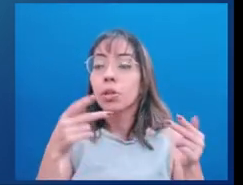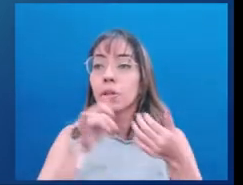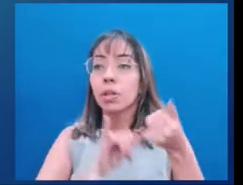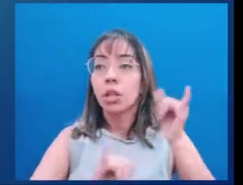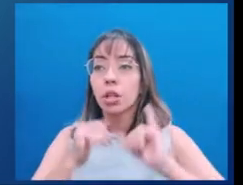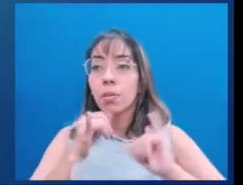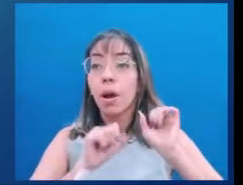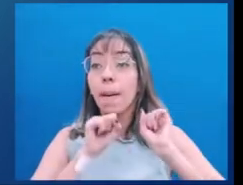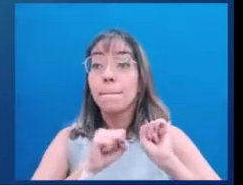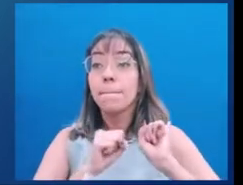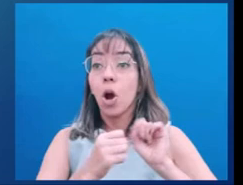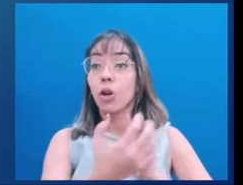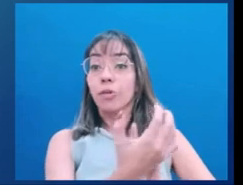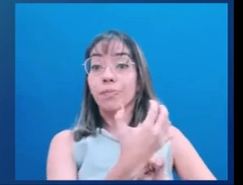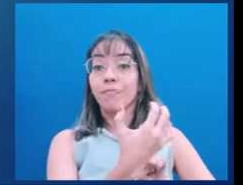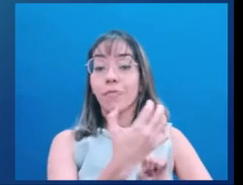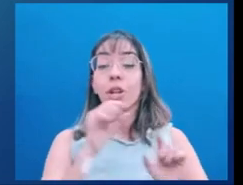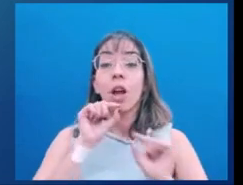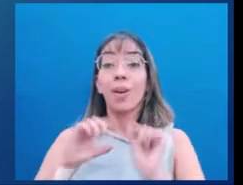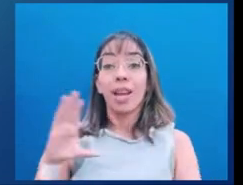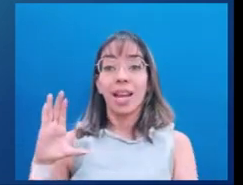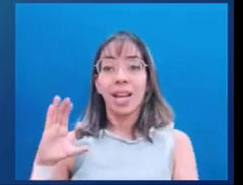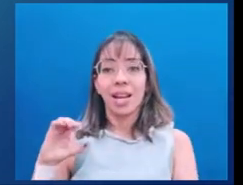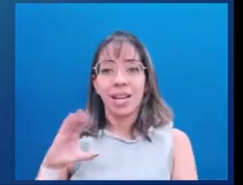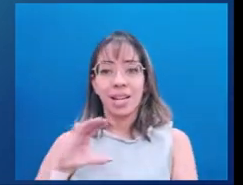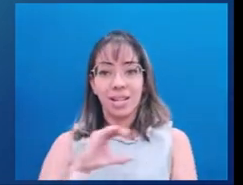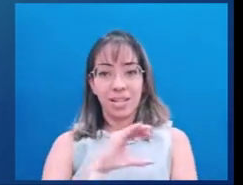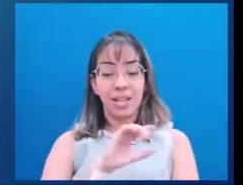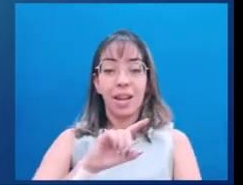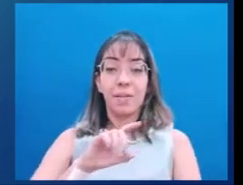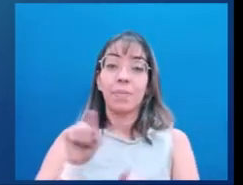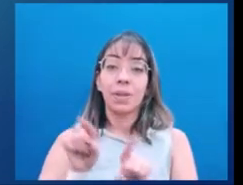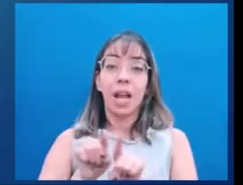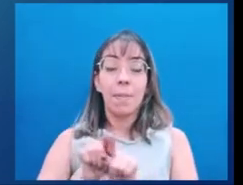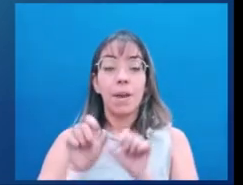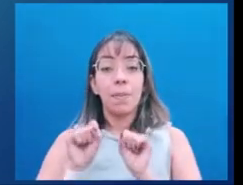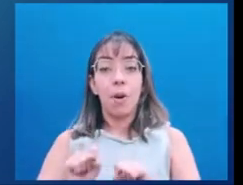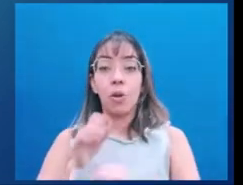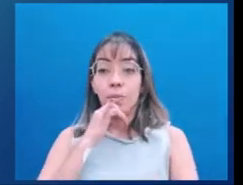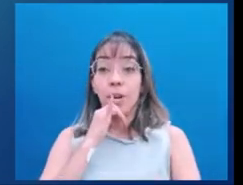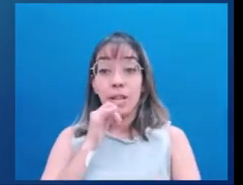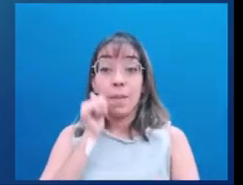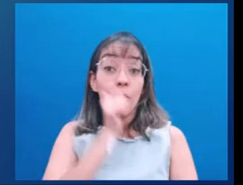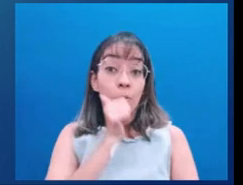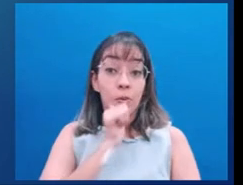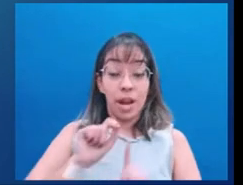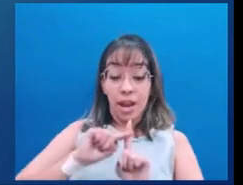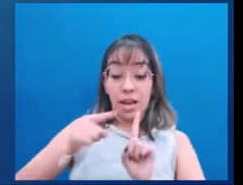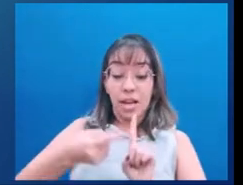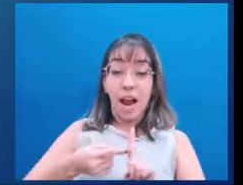substância química que pode ter o potencial mutagênico ou carcinogênico. Então, pode ser tóxico,